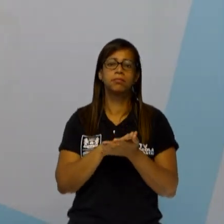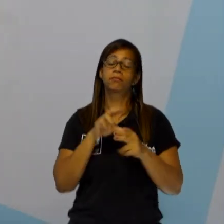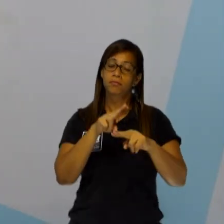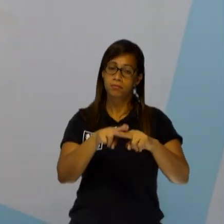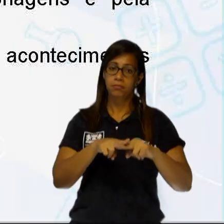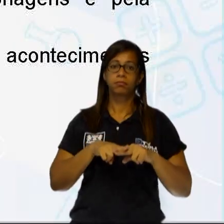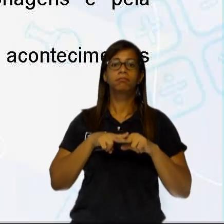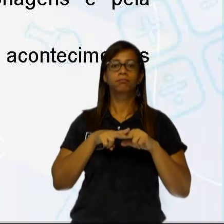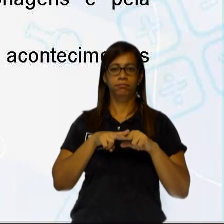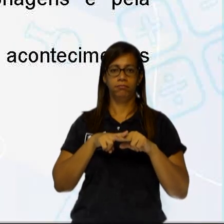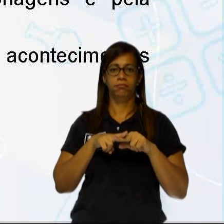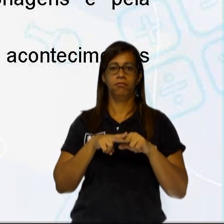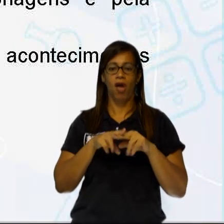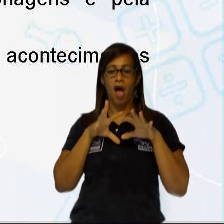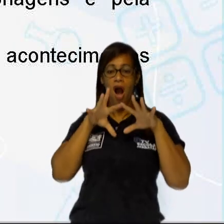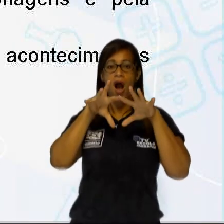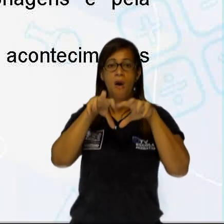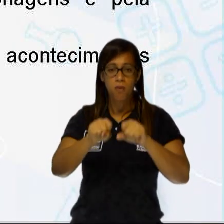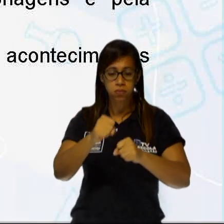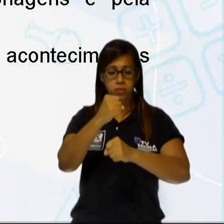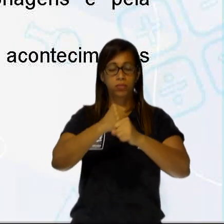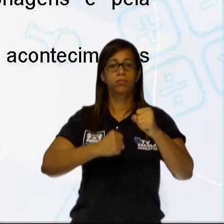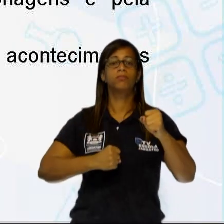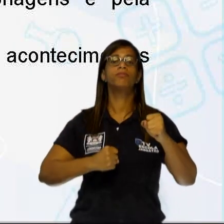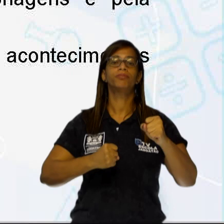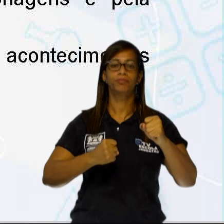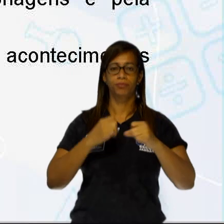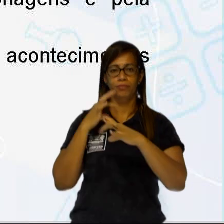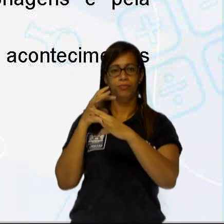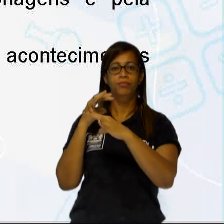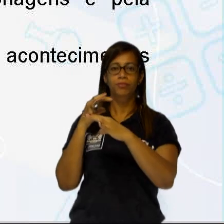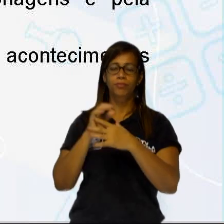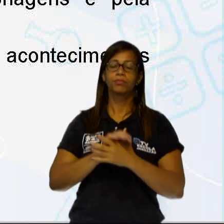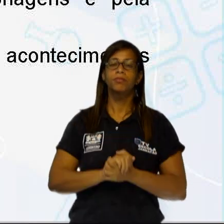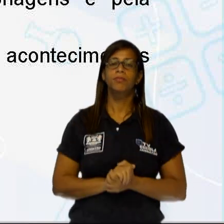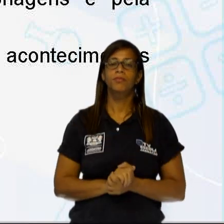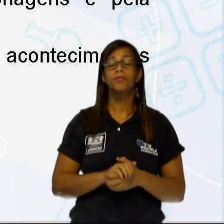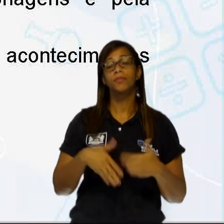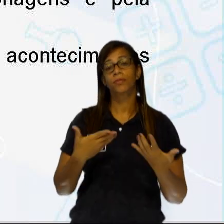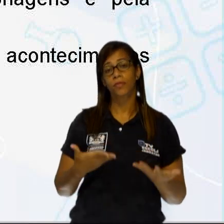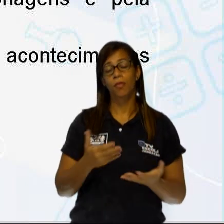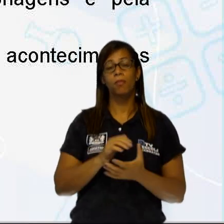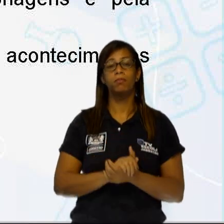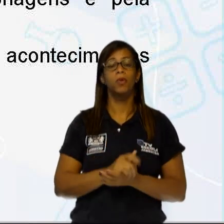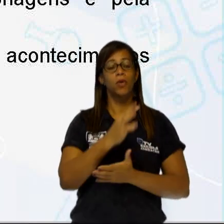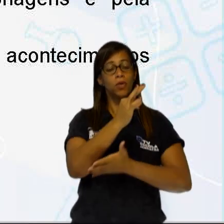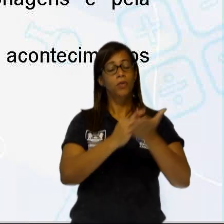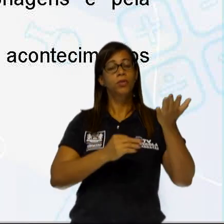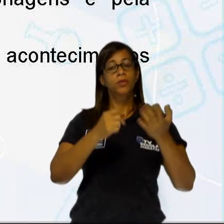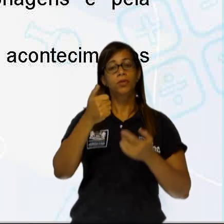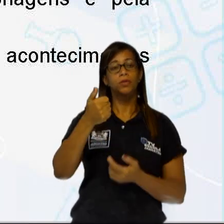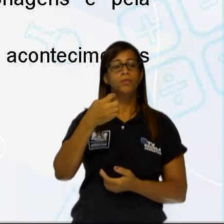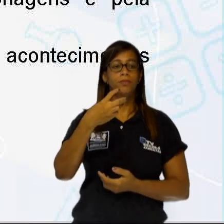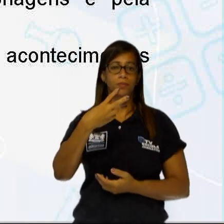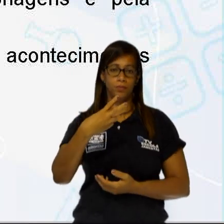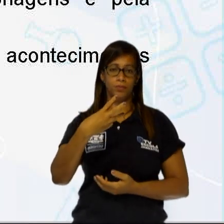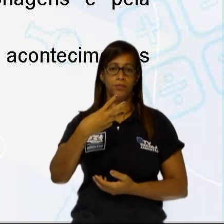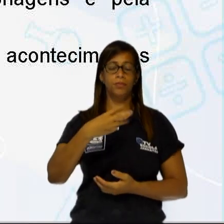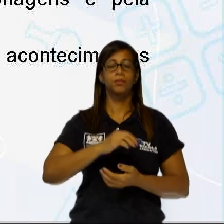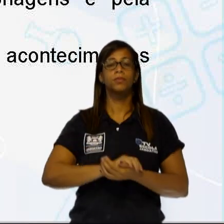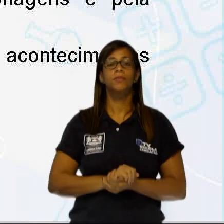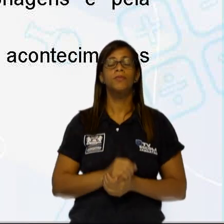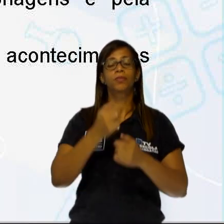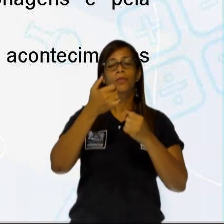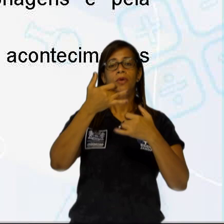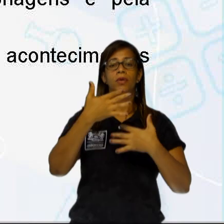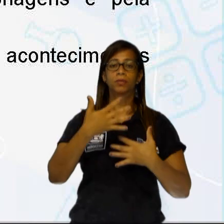vamos ver aí a questão 14 agora. O texto 13 constitui-se principalmente, letra A, pela